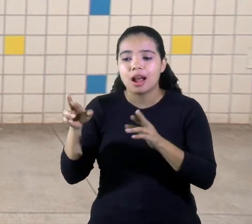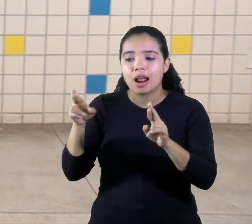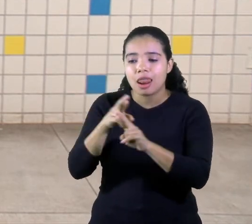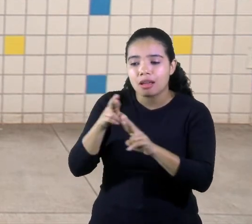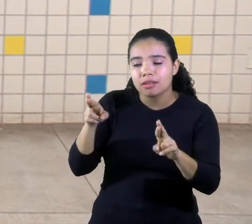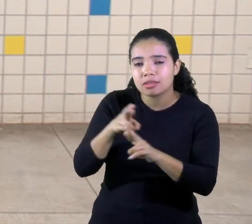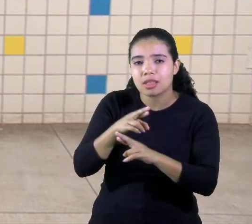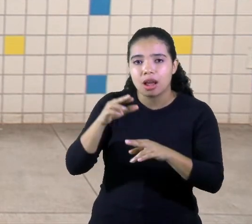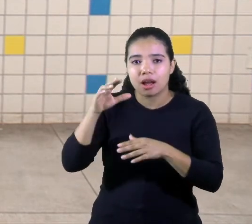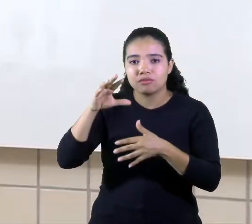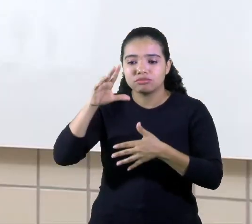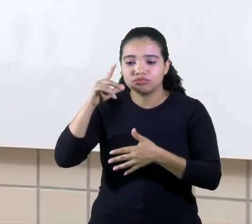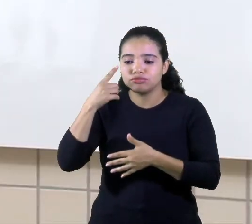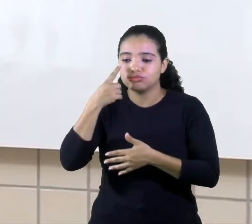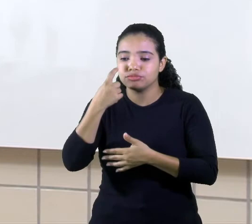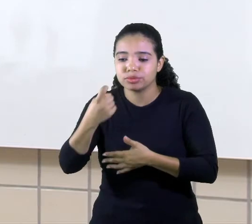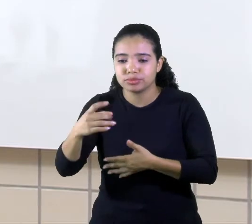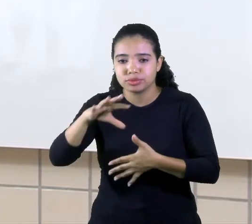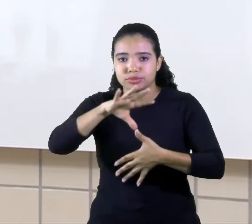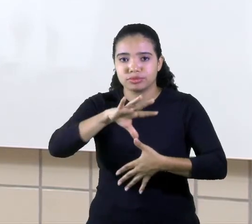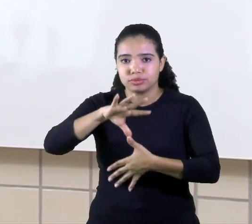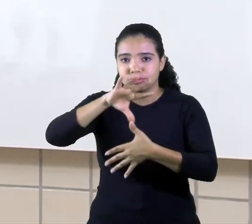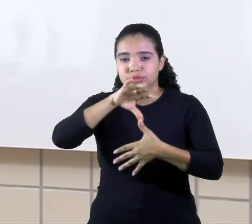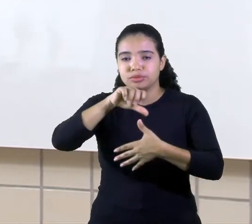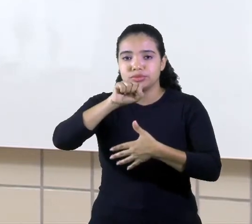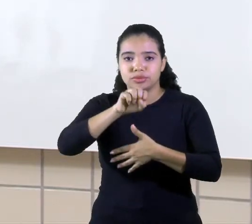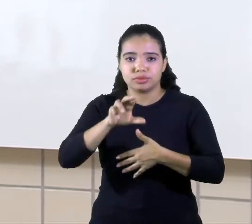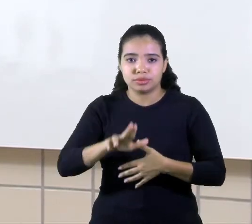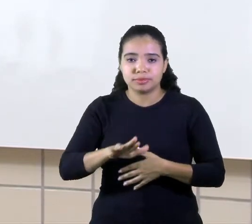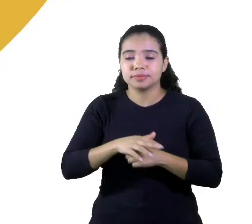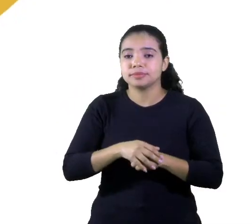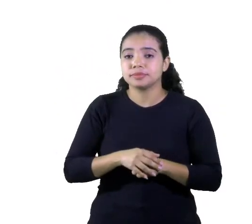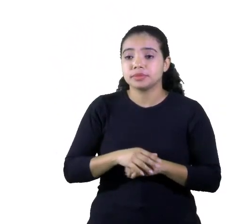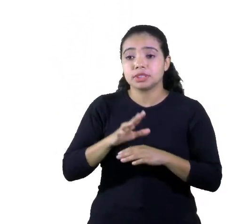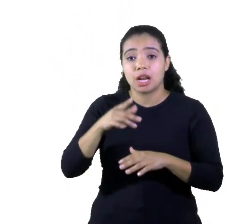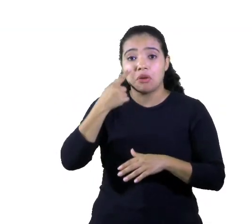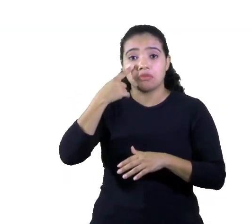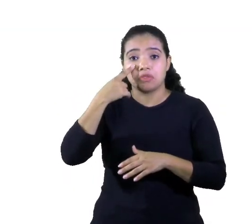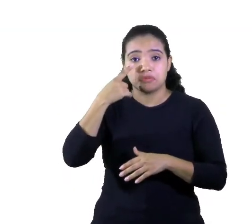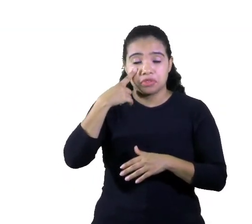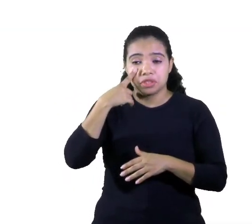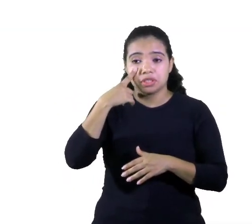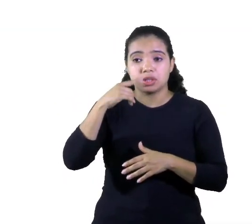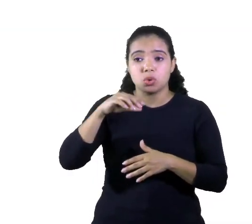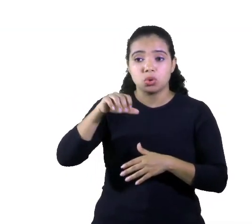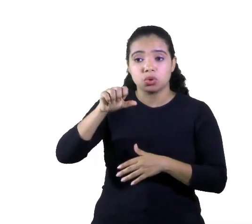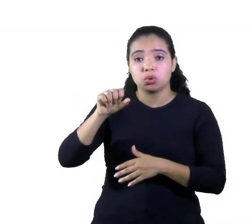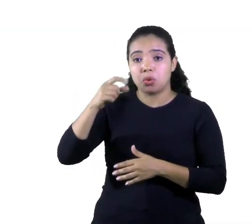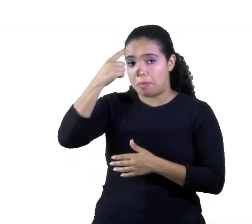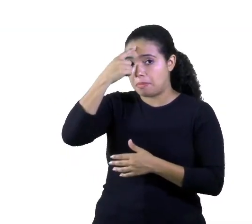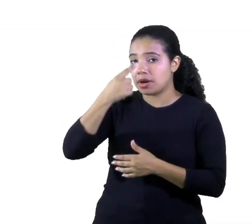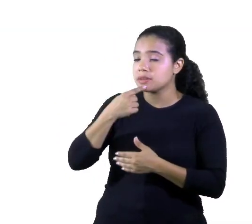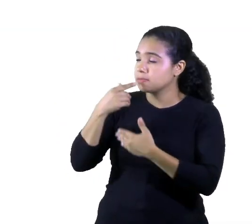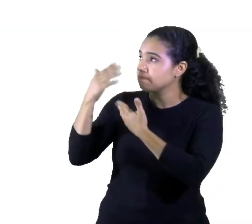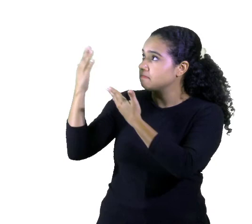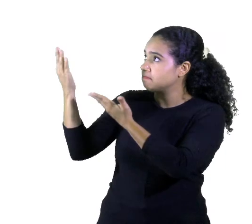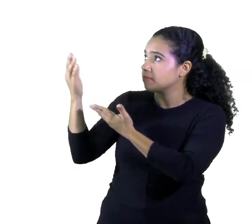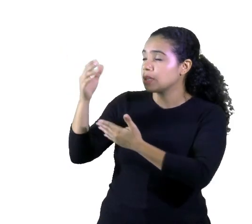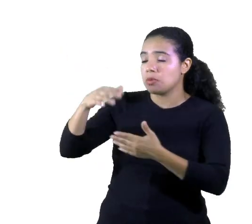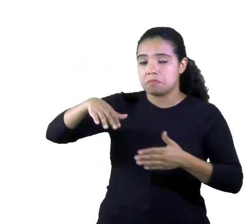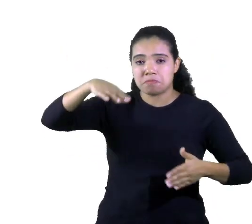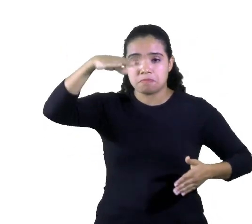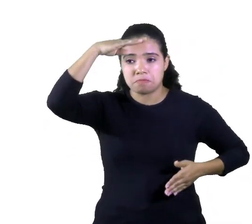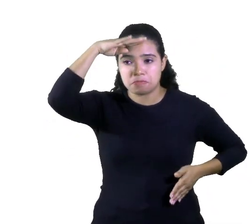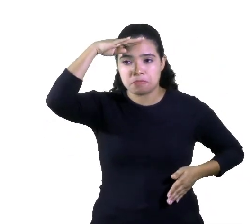na América do Sul. Aqui nós temos a imagem de Solano Lopes, vocês podem perceber, ele era um general, governou de